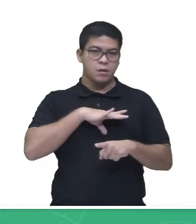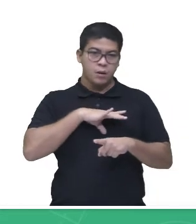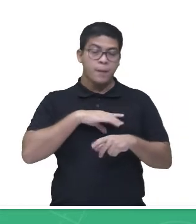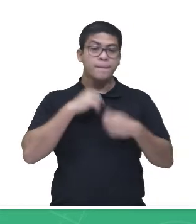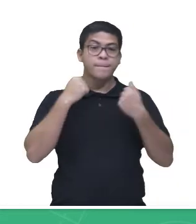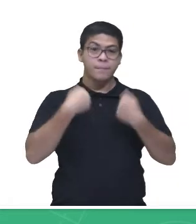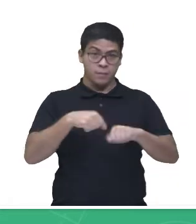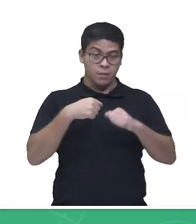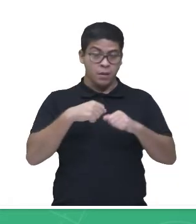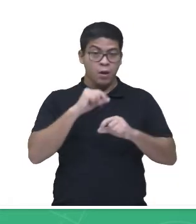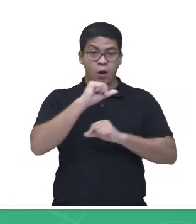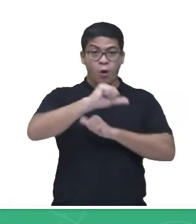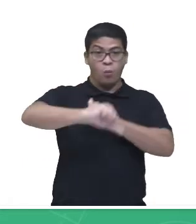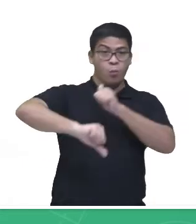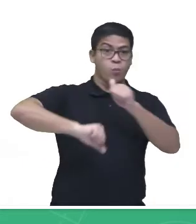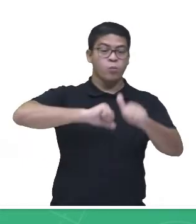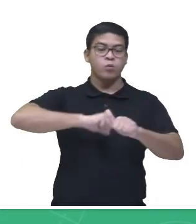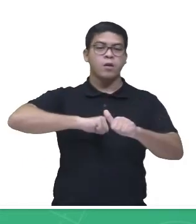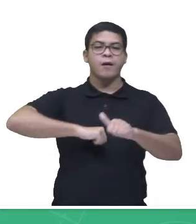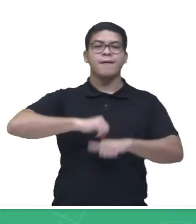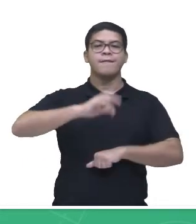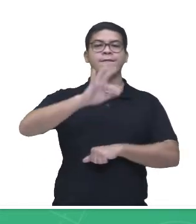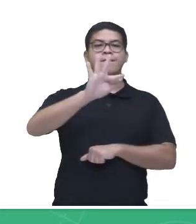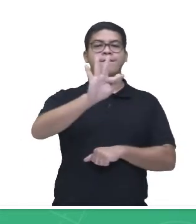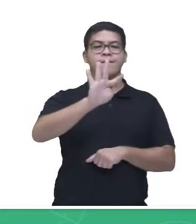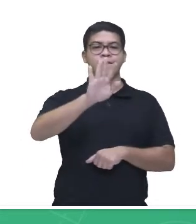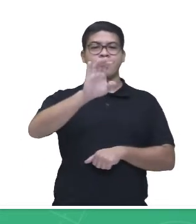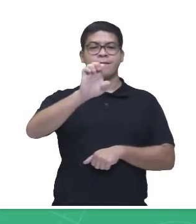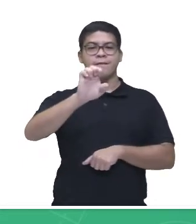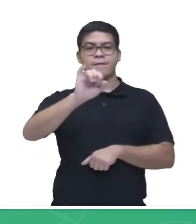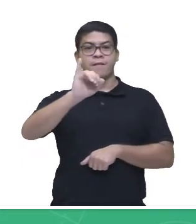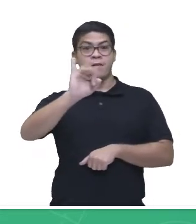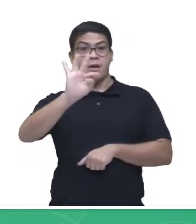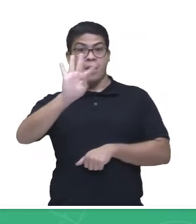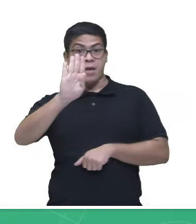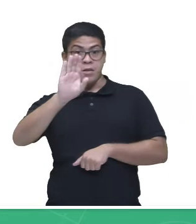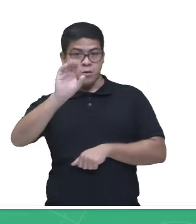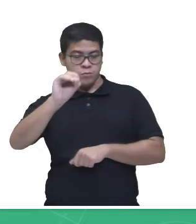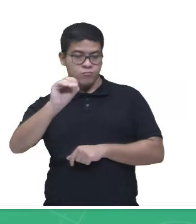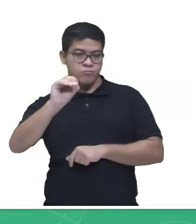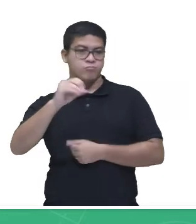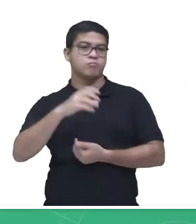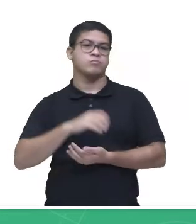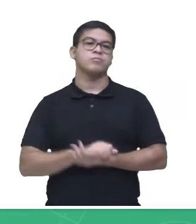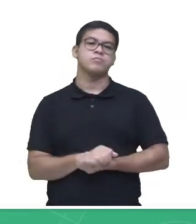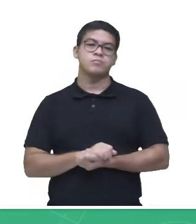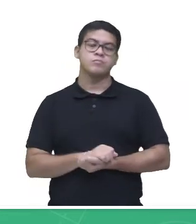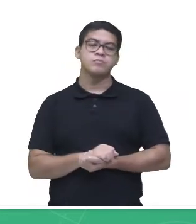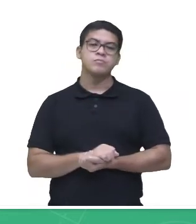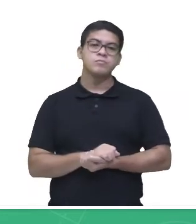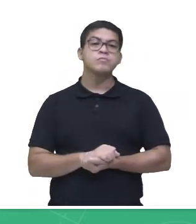são irregulares. Ou seja, essa partezinha do verbo, ela vai ter